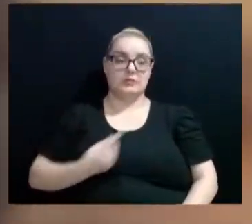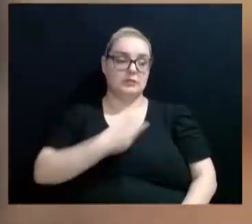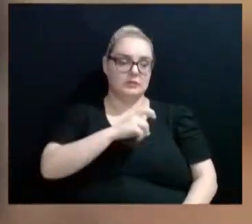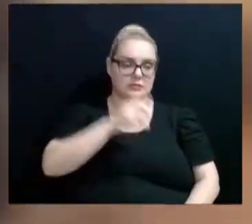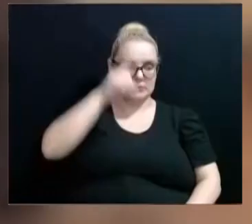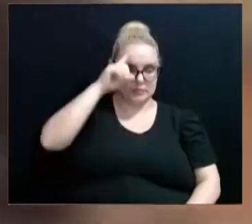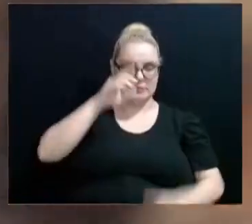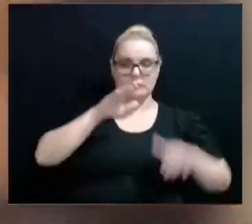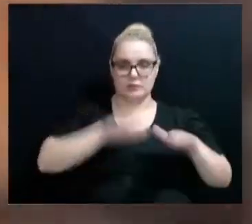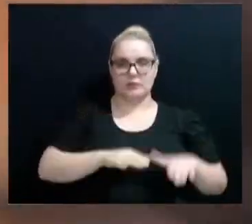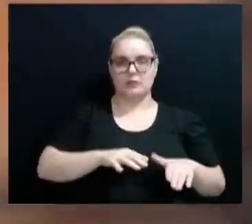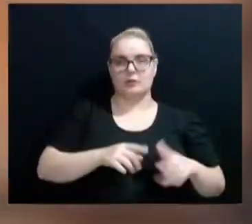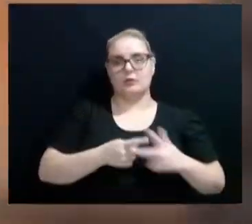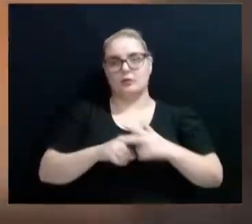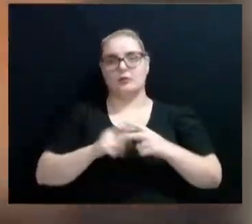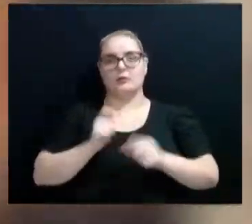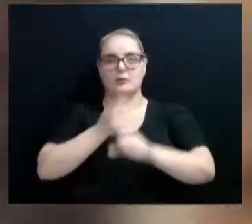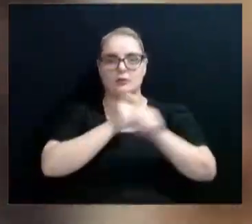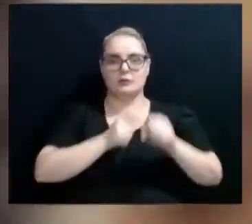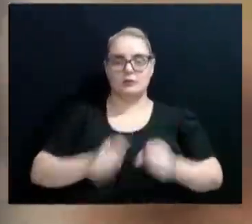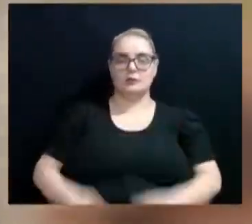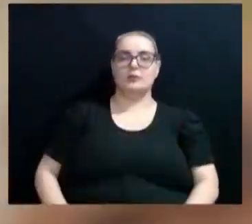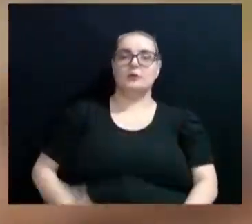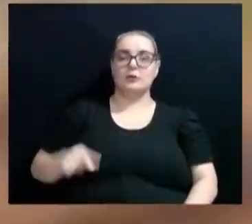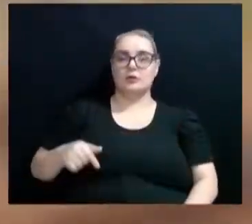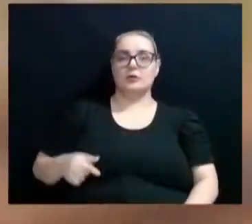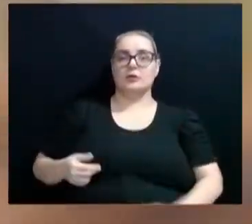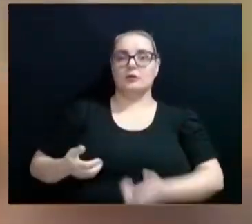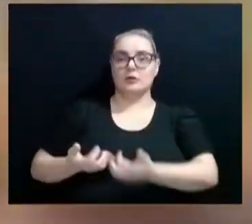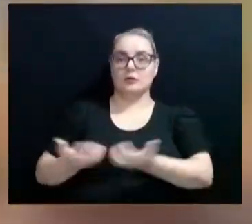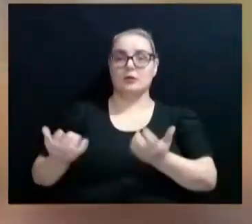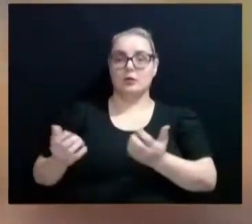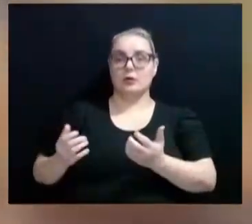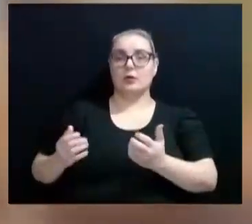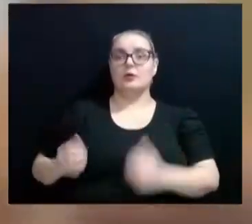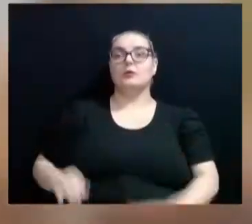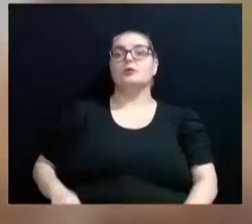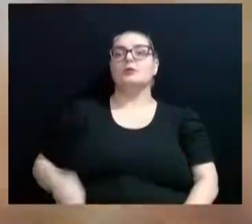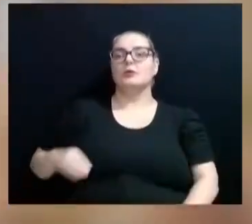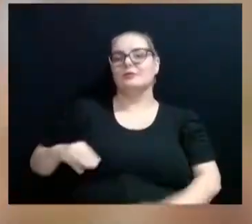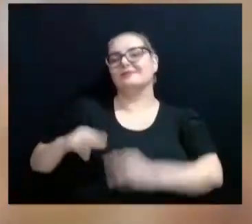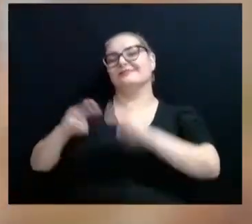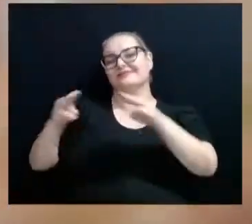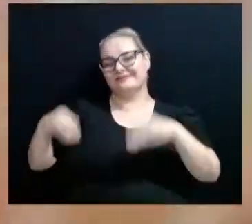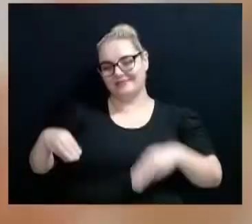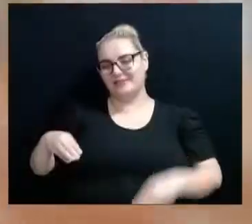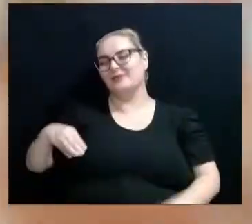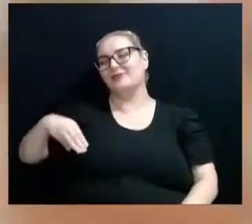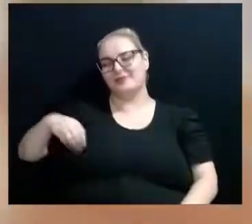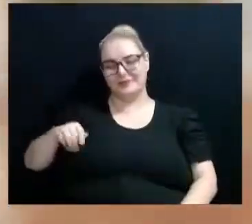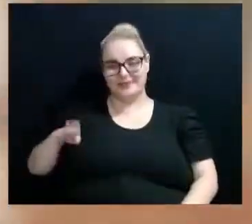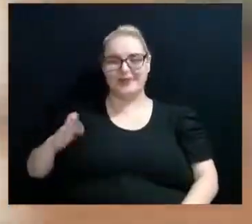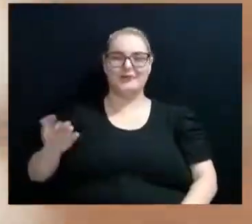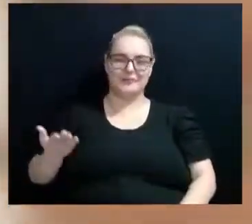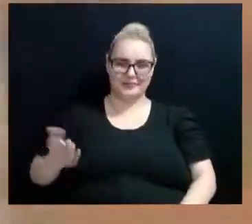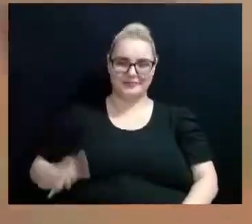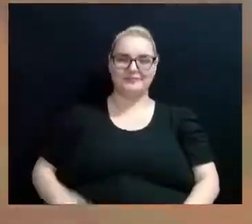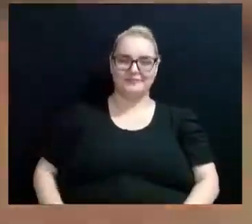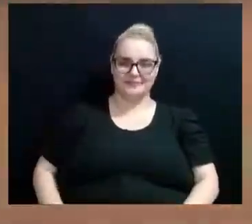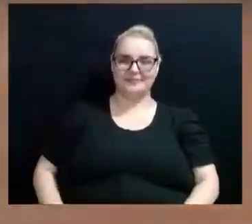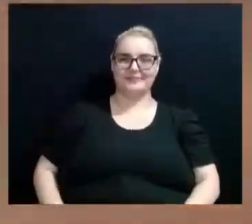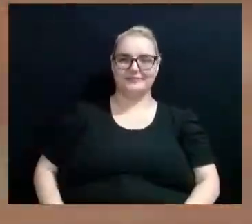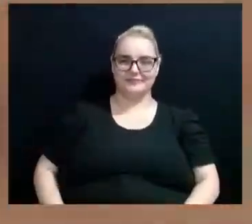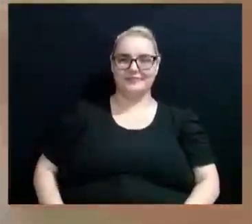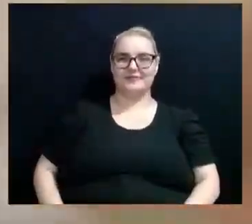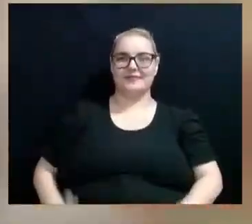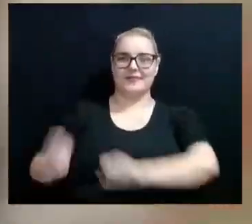uma semana, ficava 15 dias. Nesses 15 dias eu estava produzindo inclusive aqui, ó, que é o Jardim da Bíblia do Rodrigo Silva, lá, o